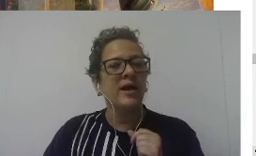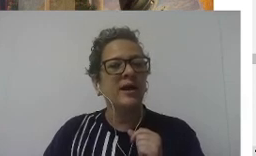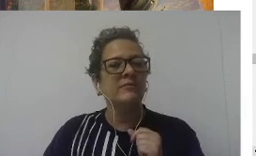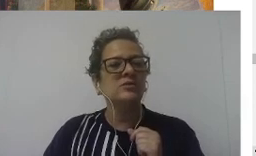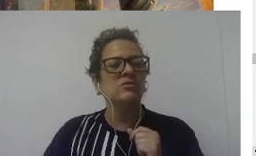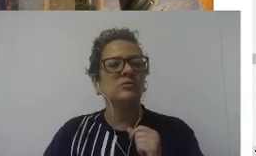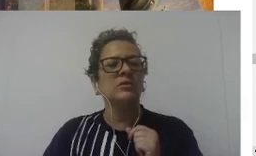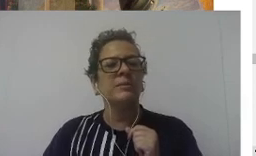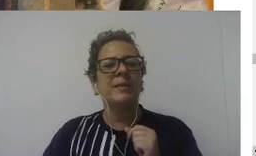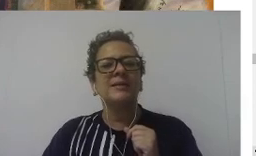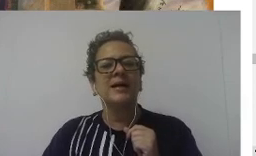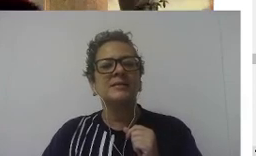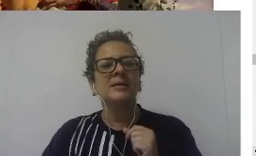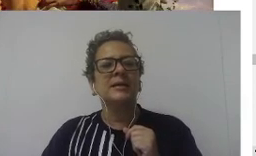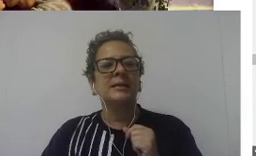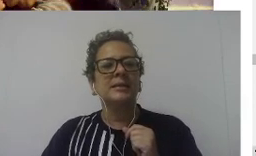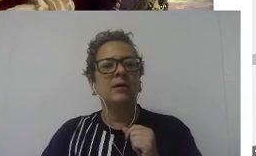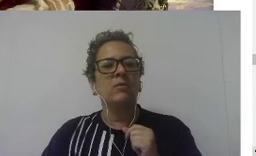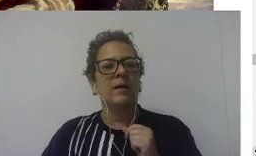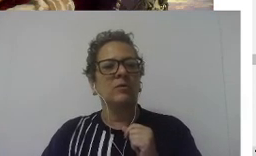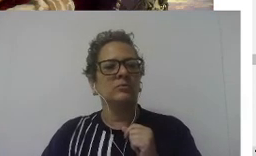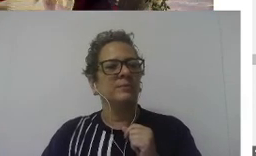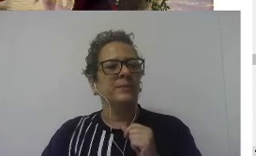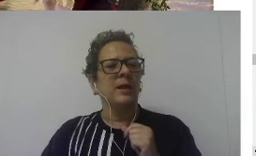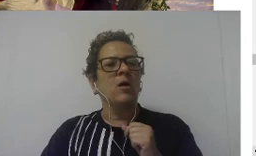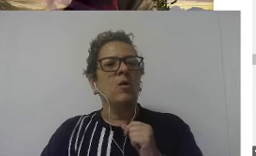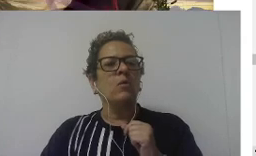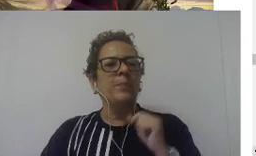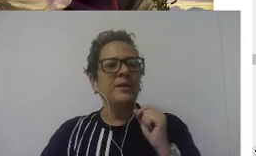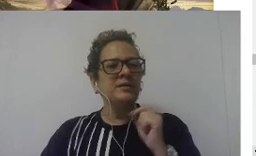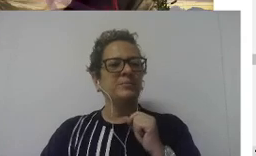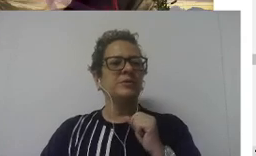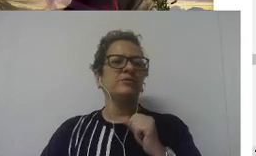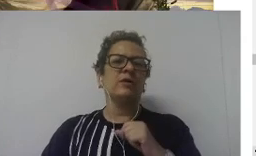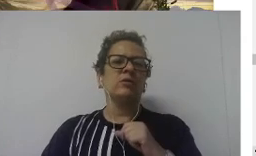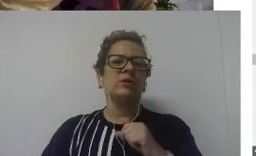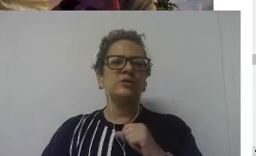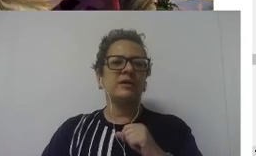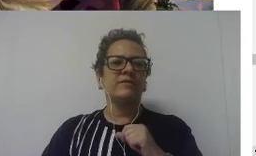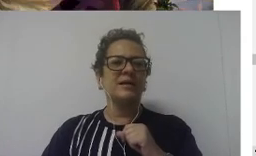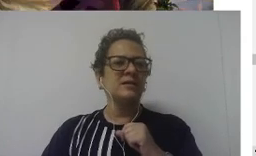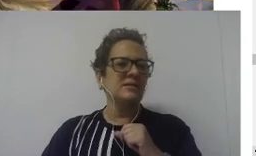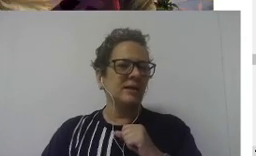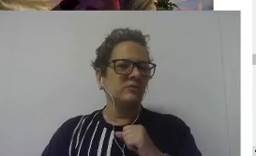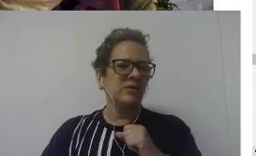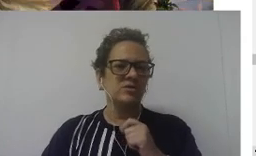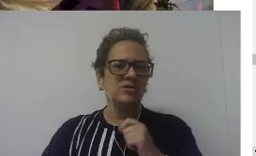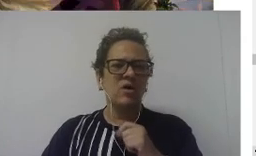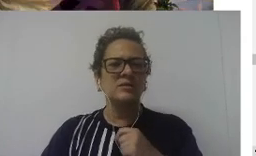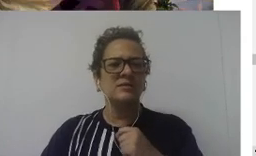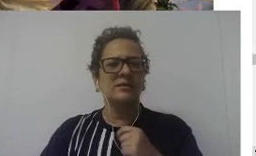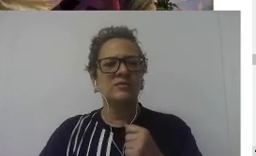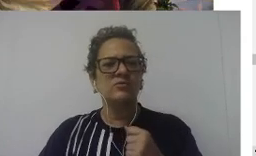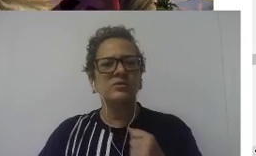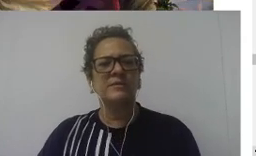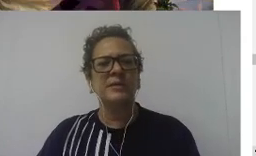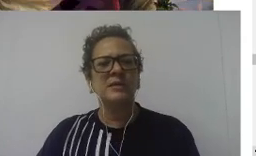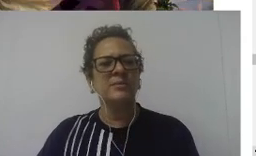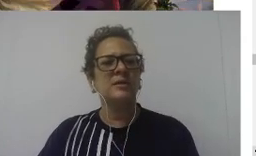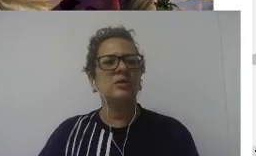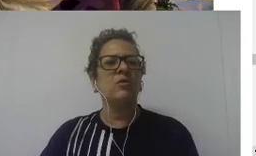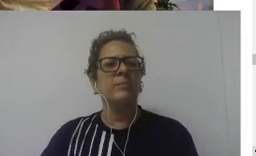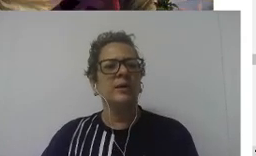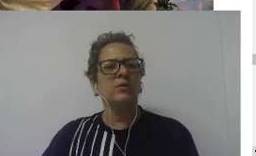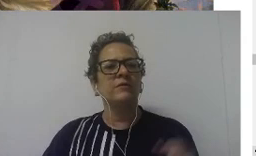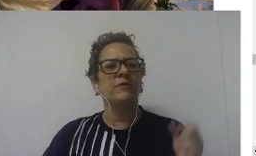momento de raiva e descontrole, matasse Teobaldo. O príncipe de Verona estava cansado das discórdias entre as duas famílias